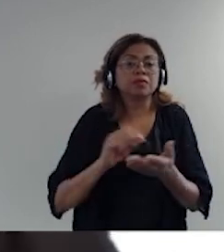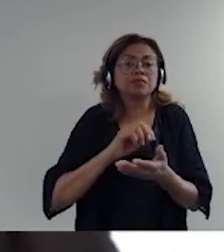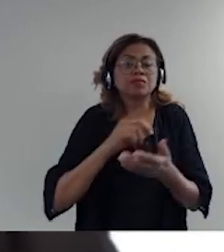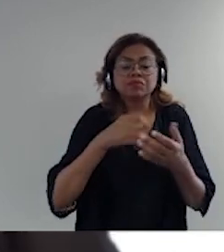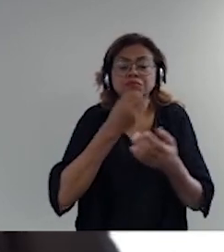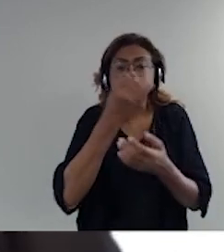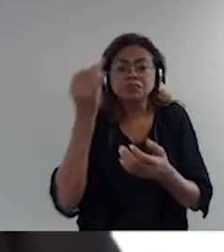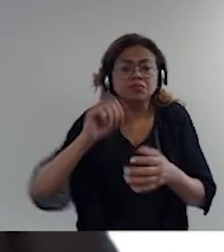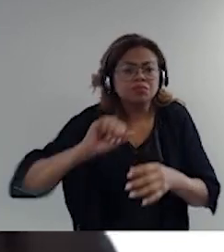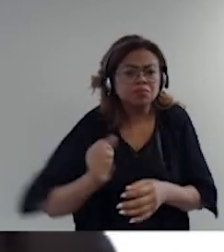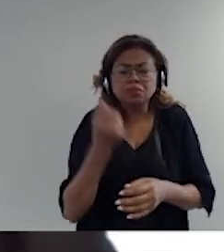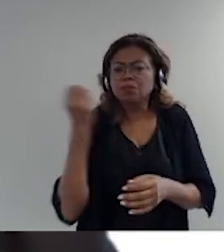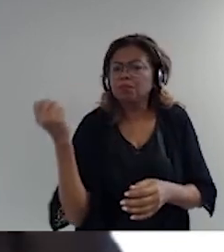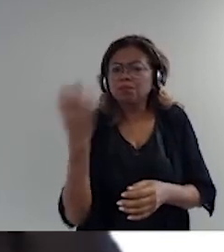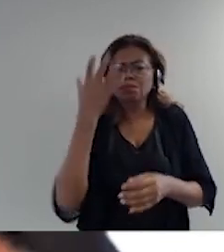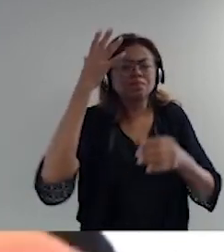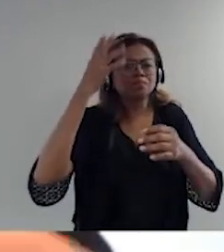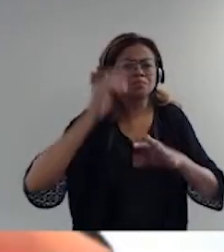eu